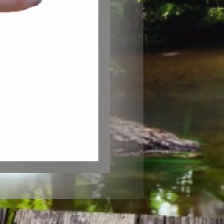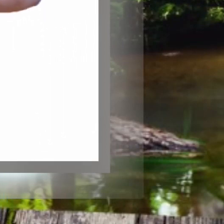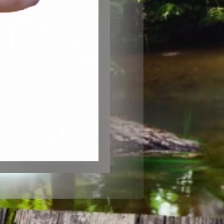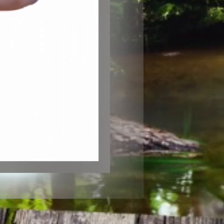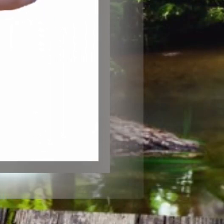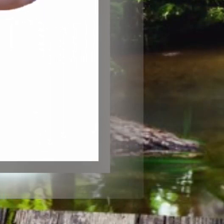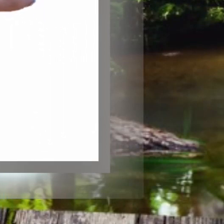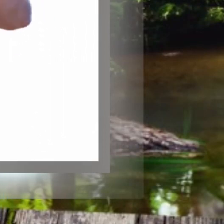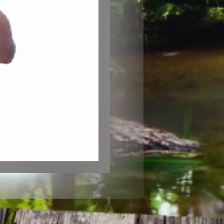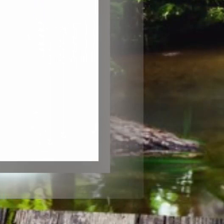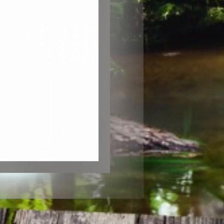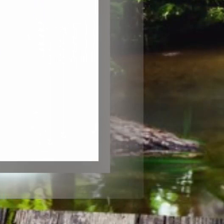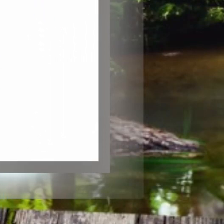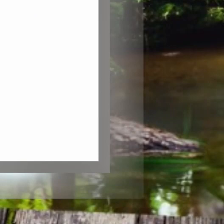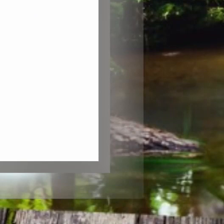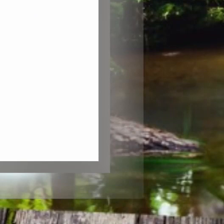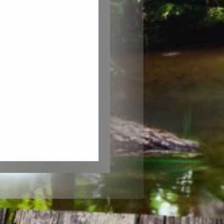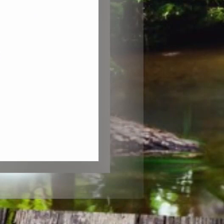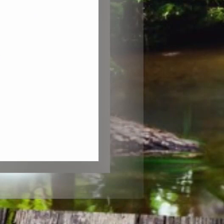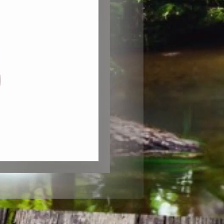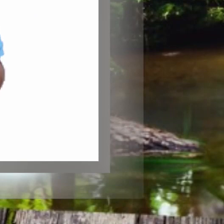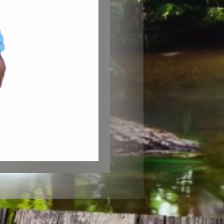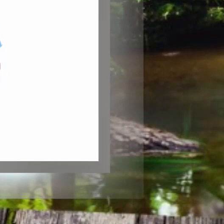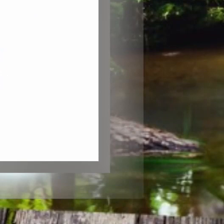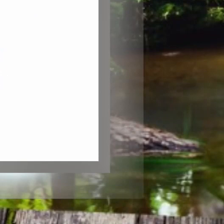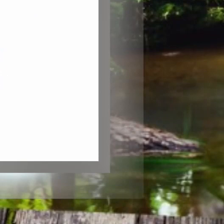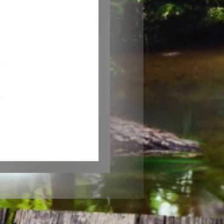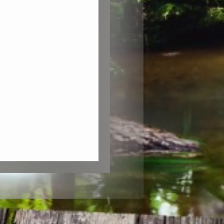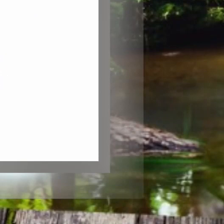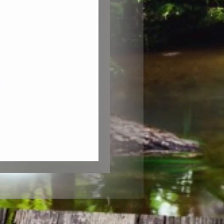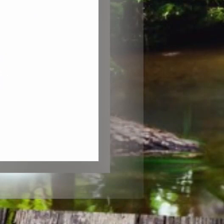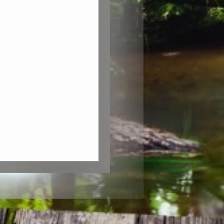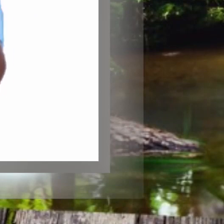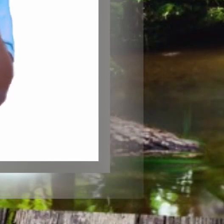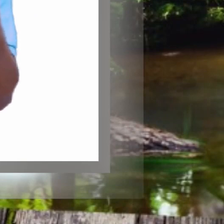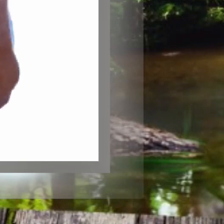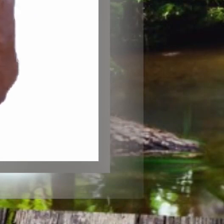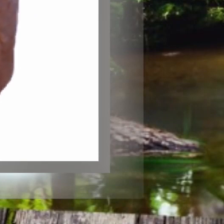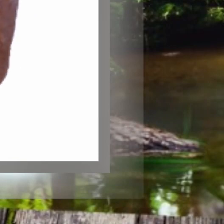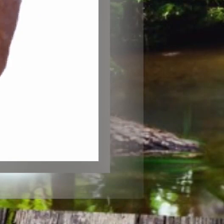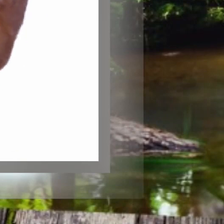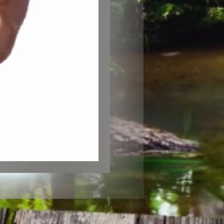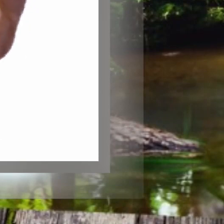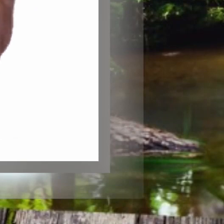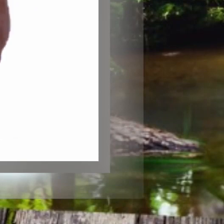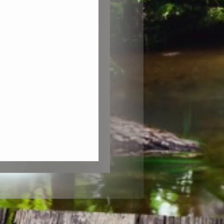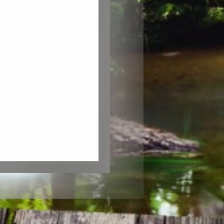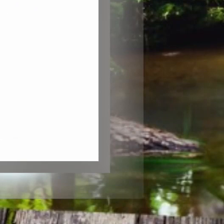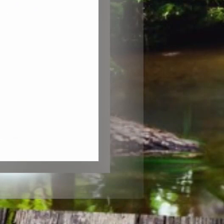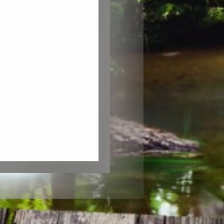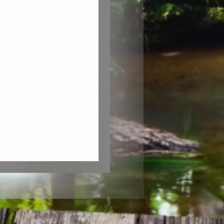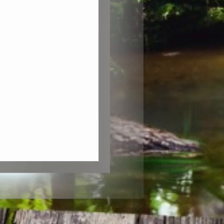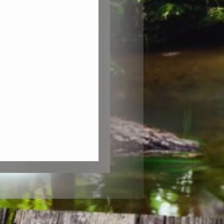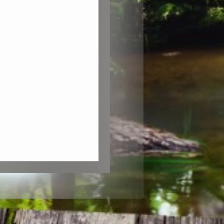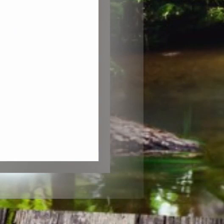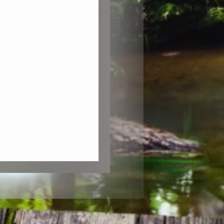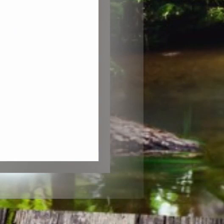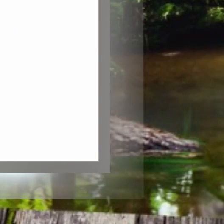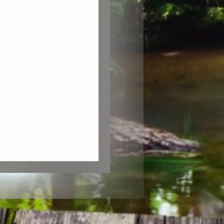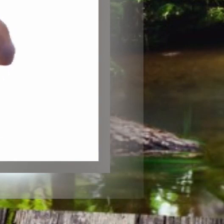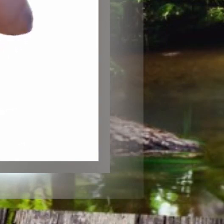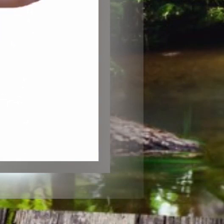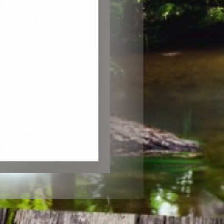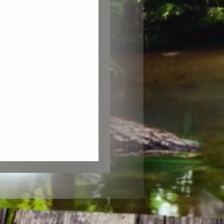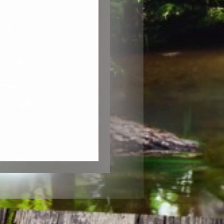do glicocálix. Quando vai passando uma outra célula, que eu necessito da presença dessa célula aqui nesse tecido que eu estou